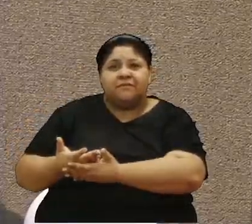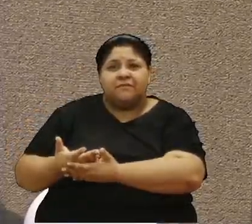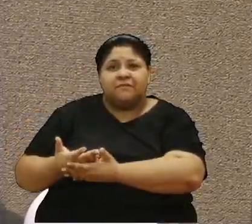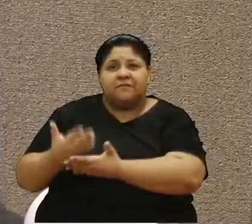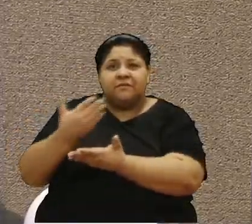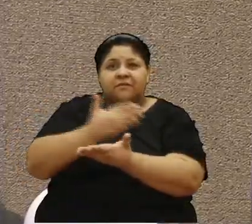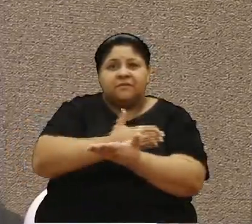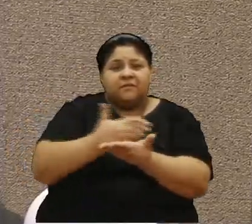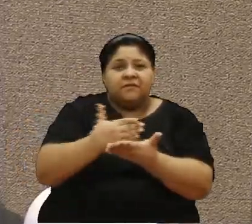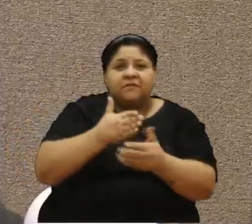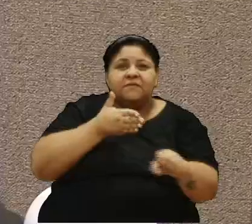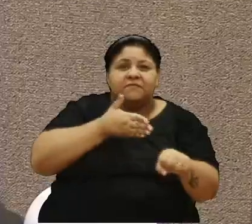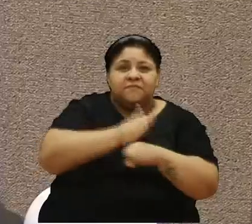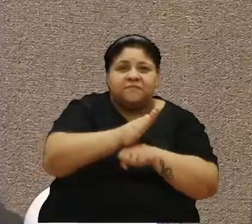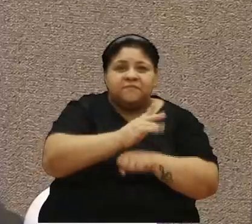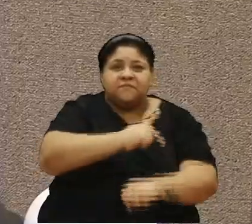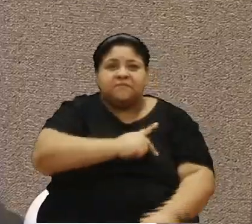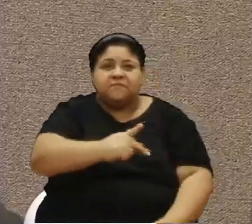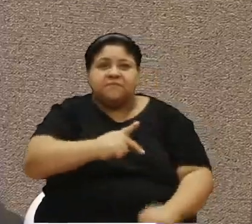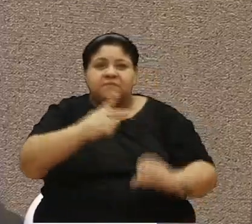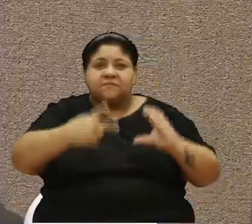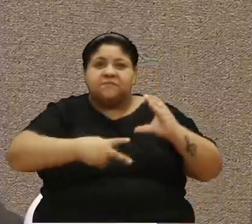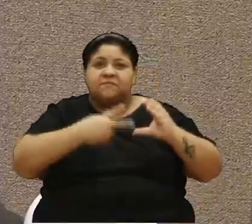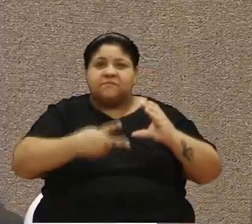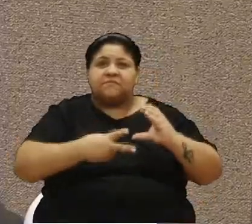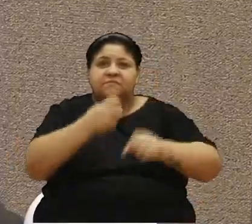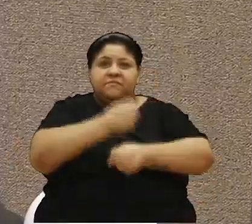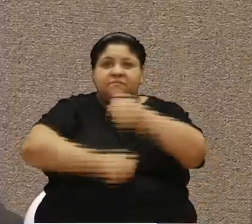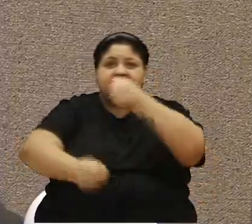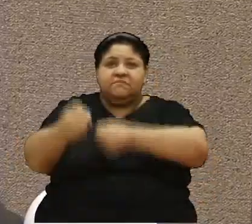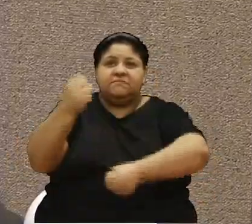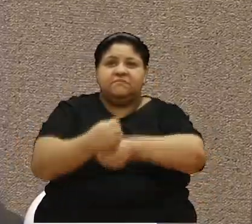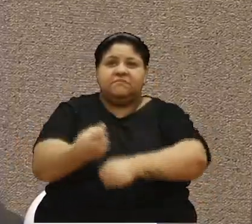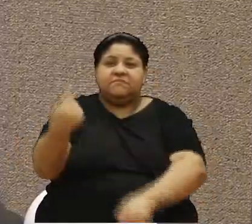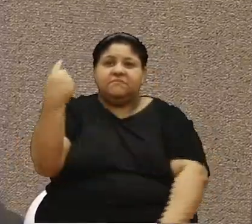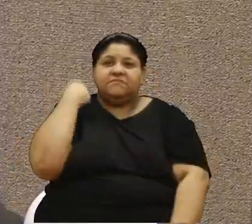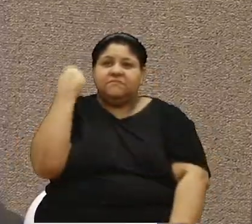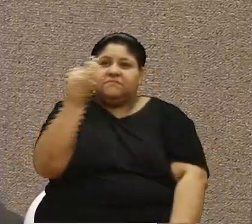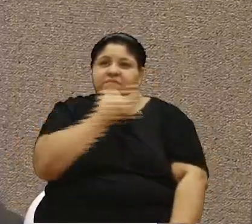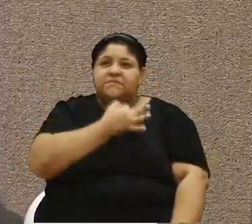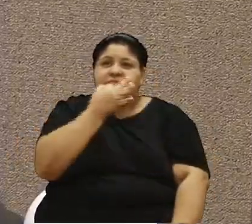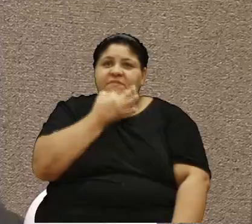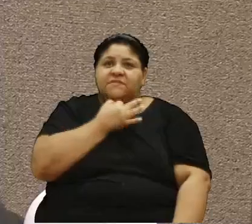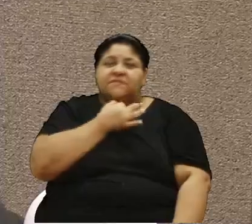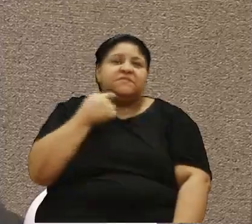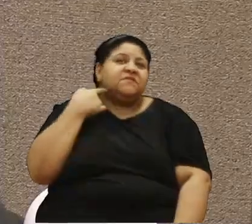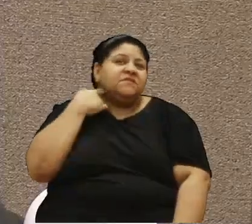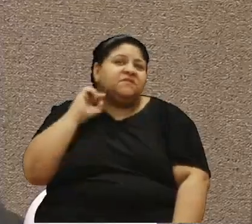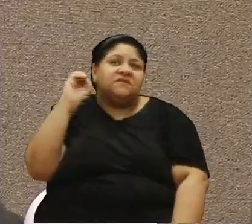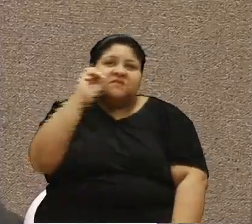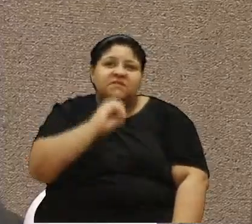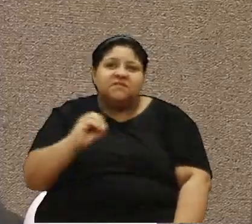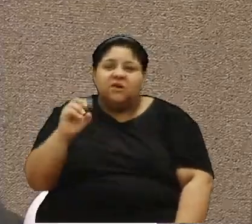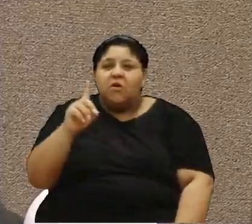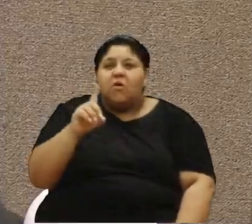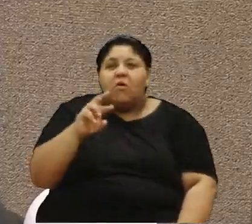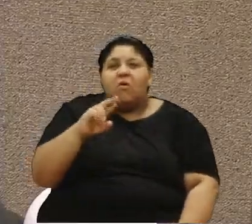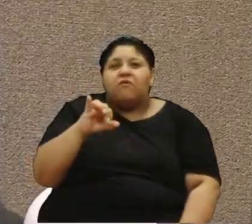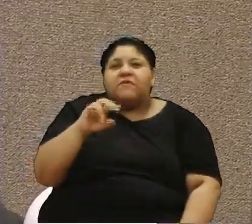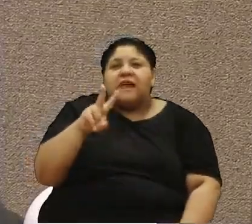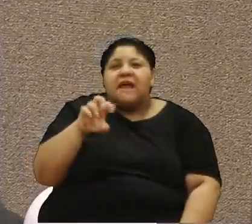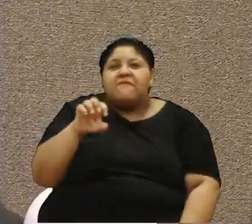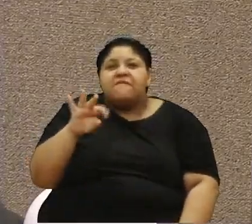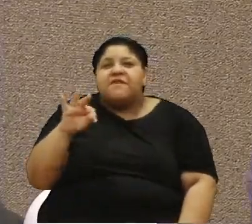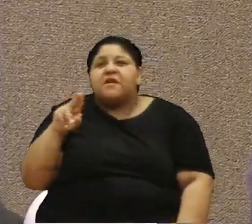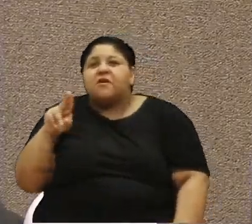comecei a participar e trouxe como presidente da Câmara o ano passado uma das edições do Caxias Lixo Zero para essa casa. É um drive-thru que é feito, né?